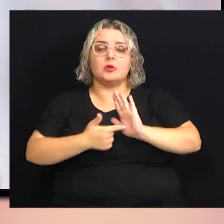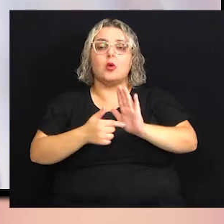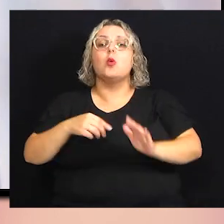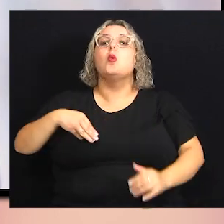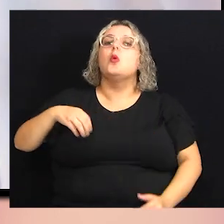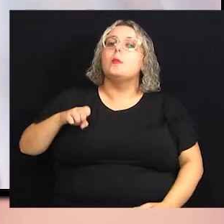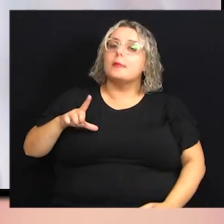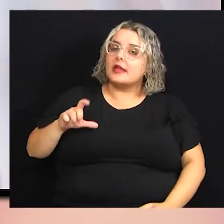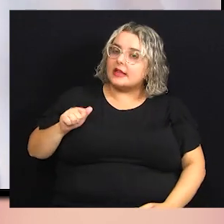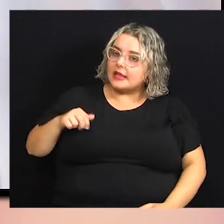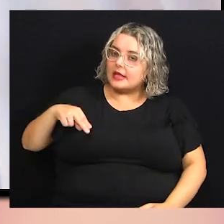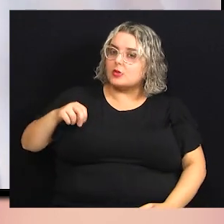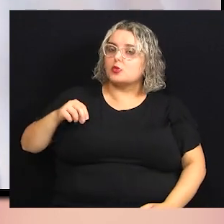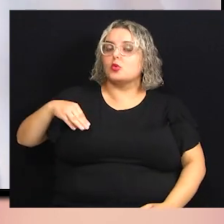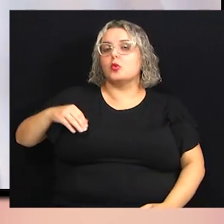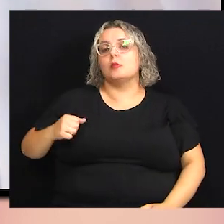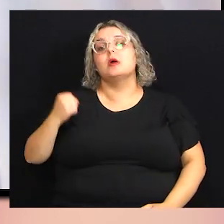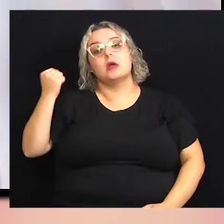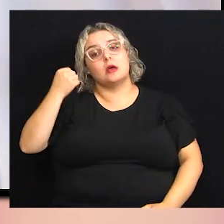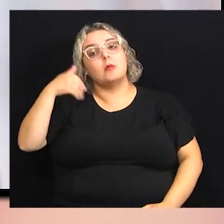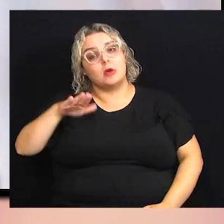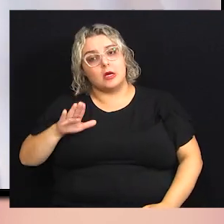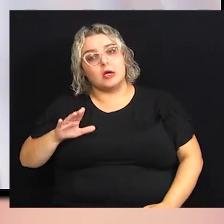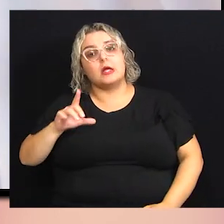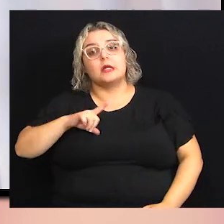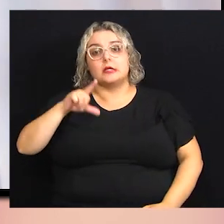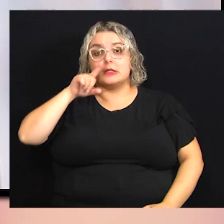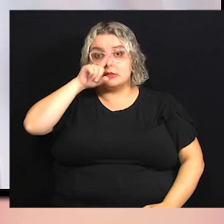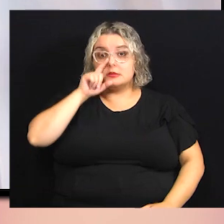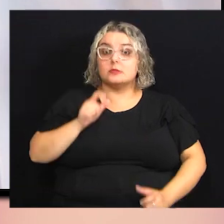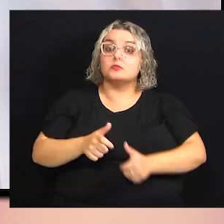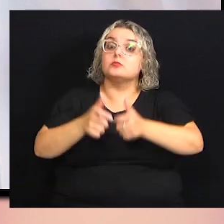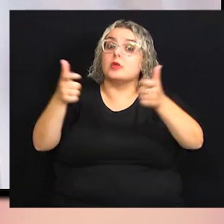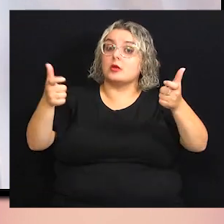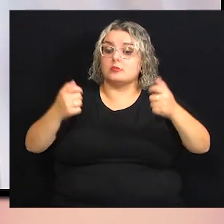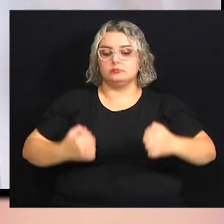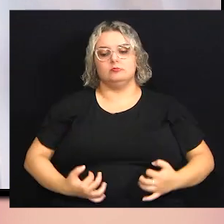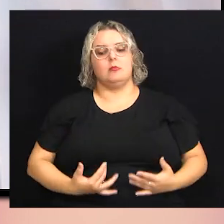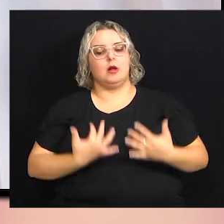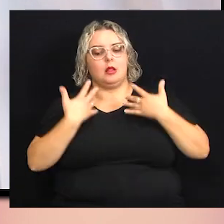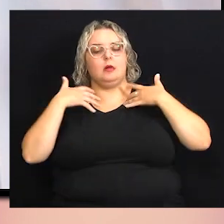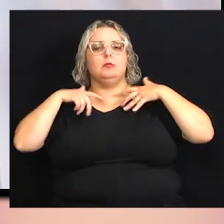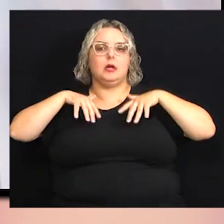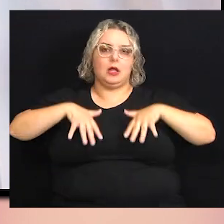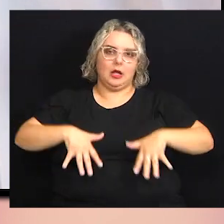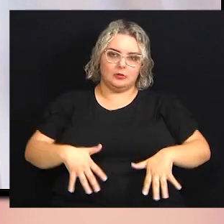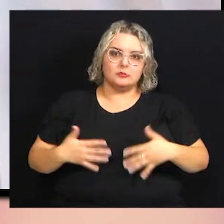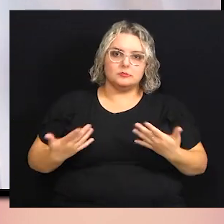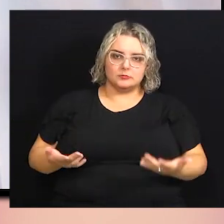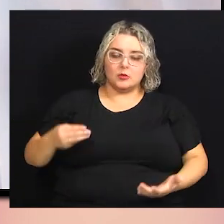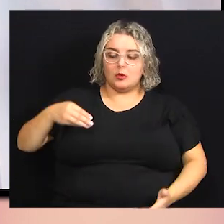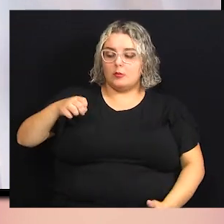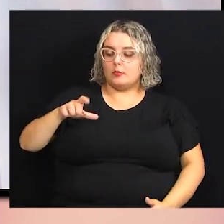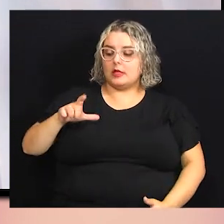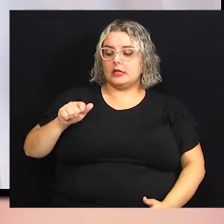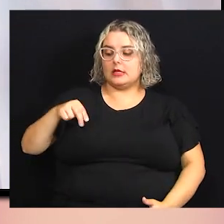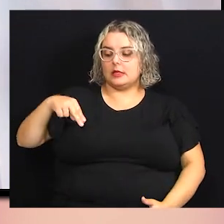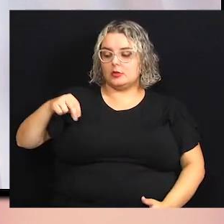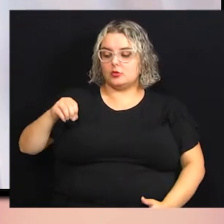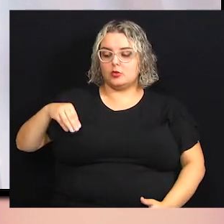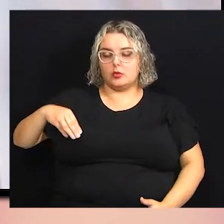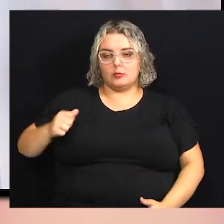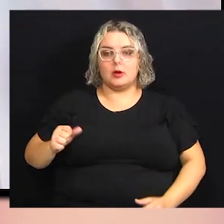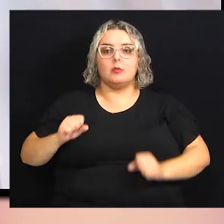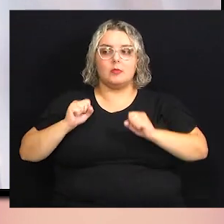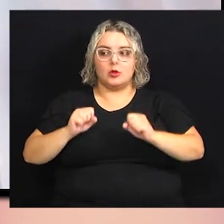o melanoma, que é o mais agressivo de todos, ele tem um risco muito alto de se espalhar pelo corpo. Então, o melanoma, ele